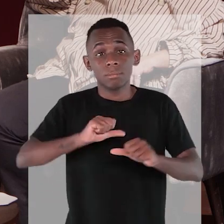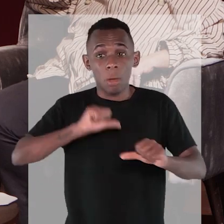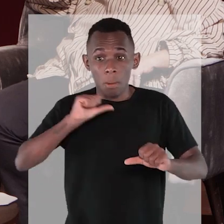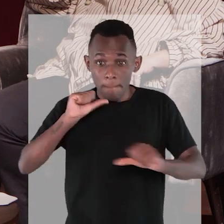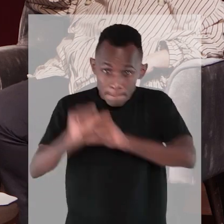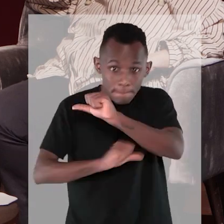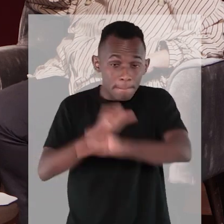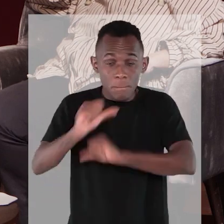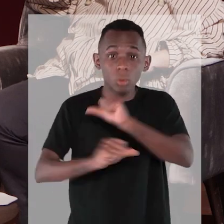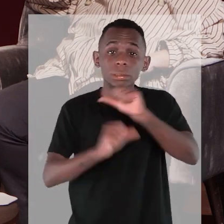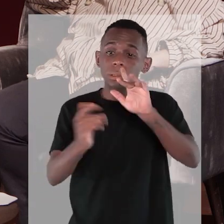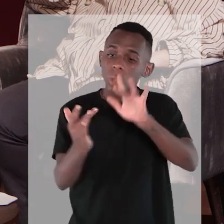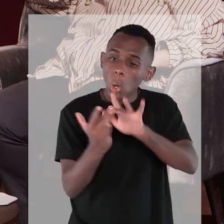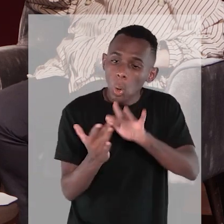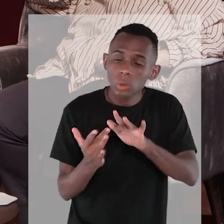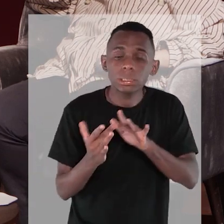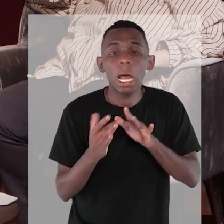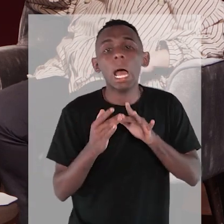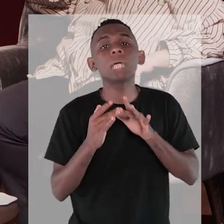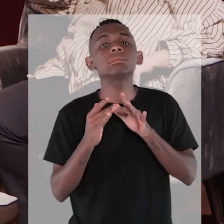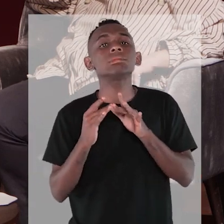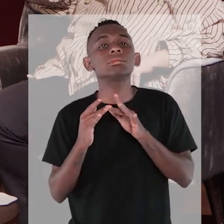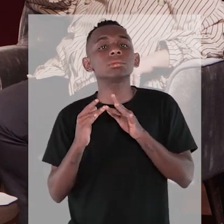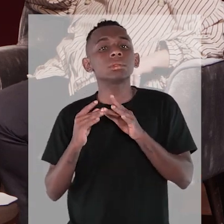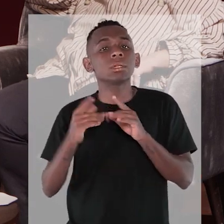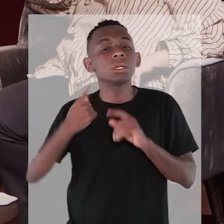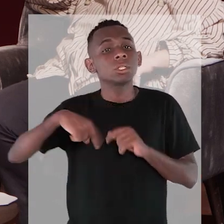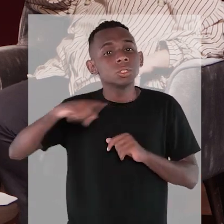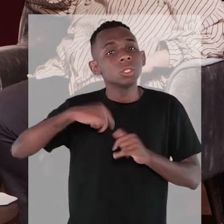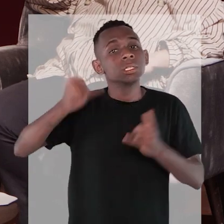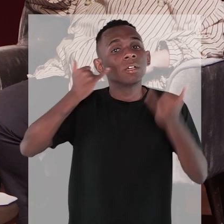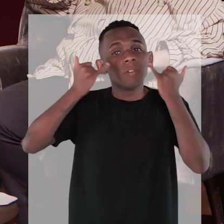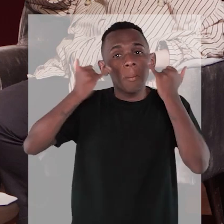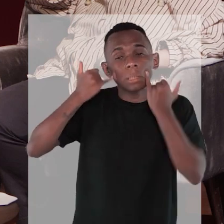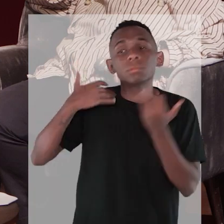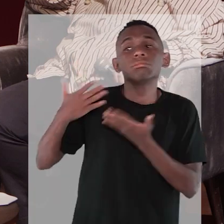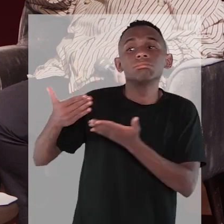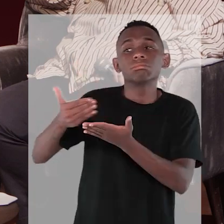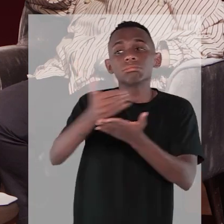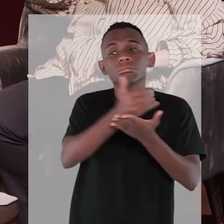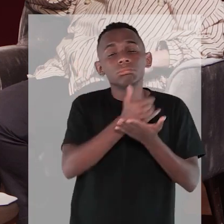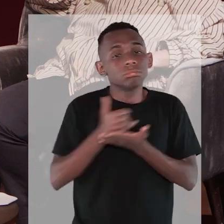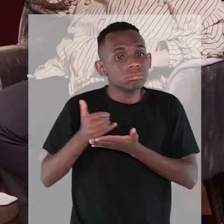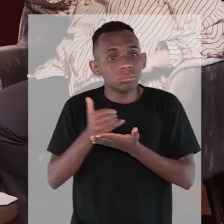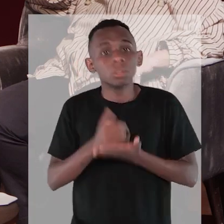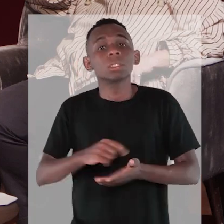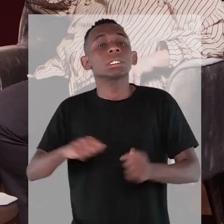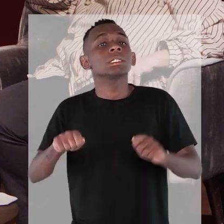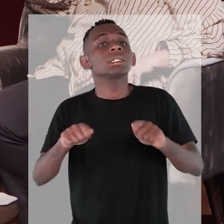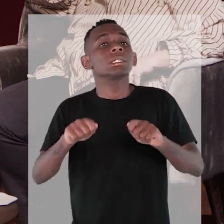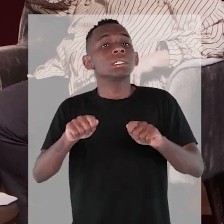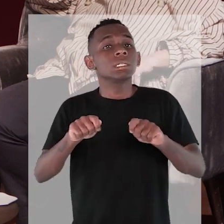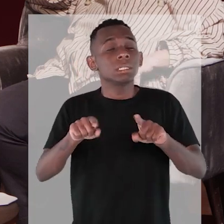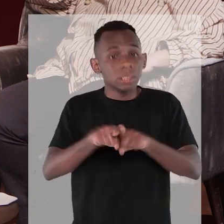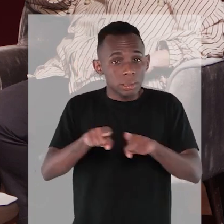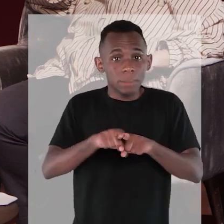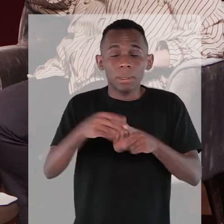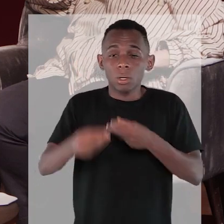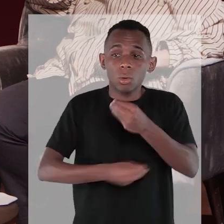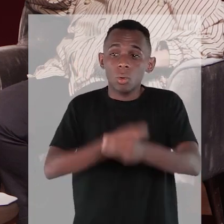uns com os outros, né? Ela muda a nossa forma de produzir, a nossa forma de nos informar, mas também a forma de se conectar uns com os